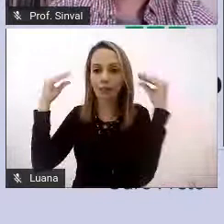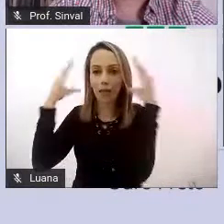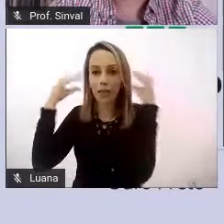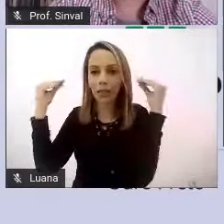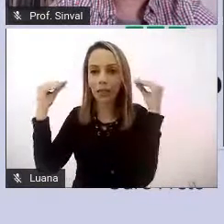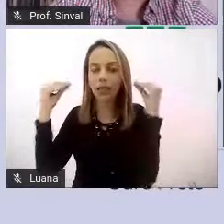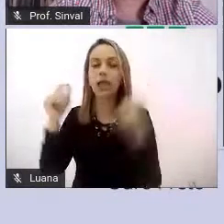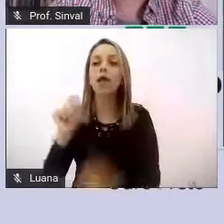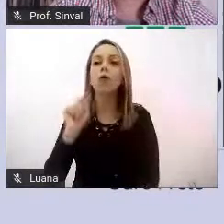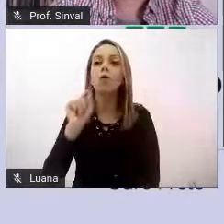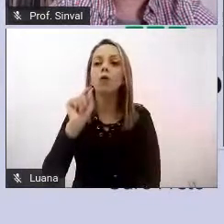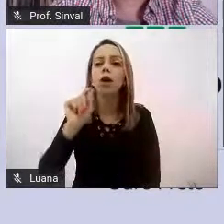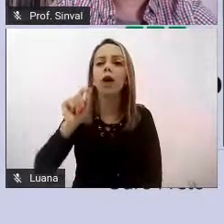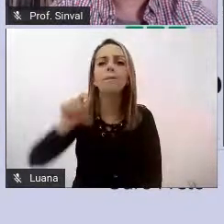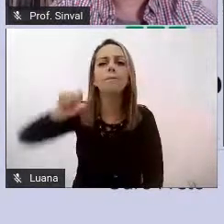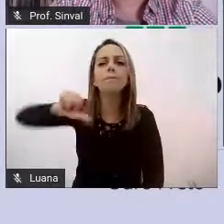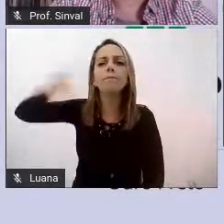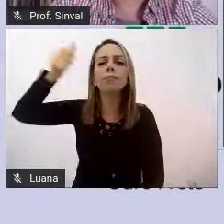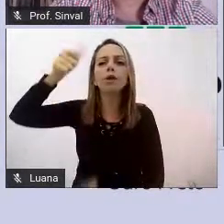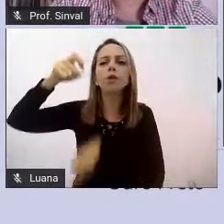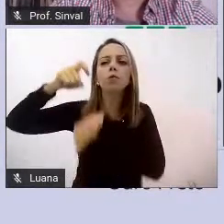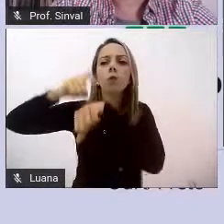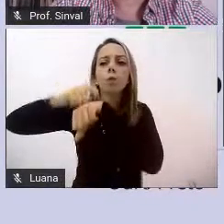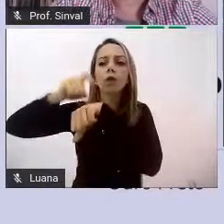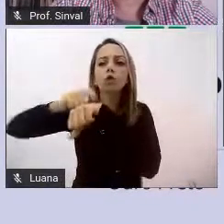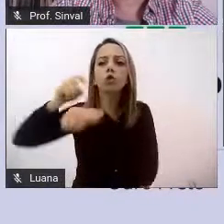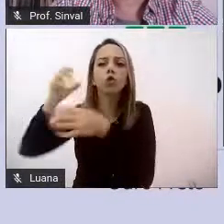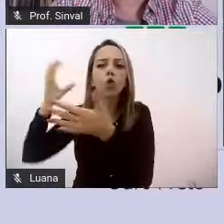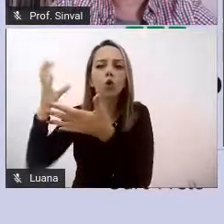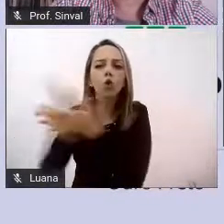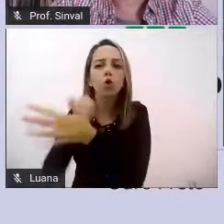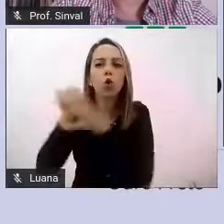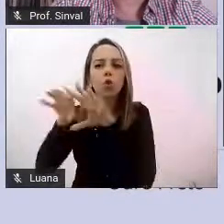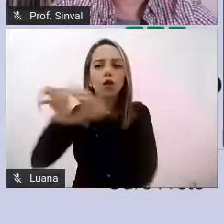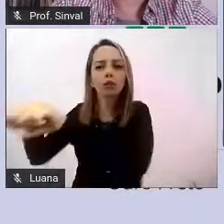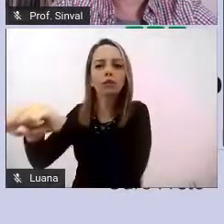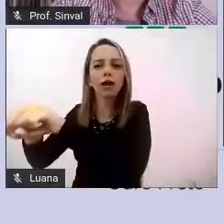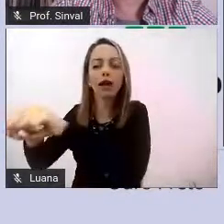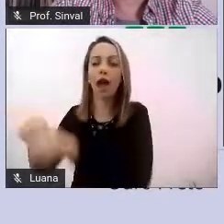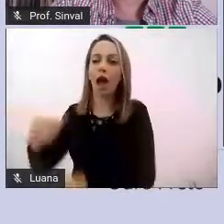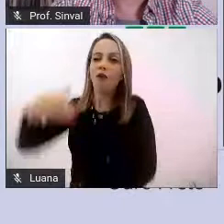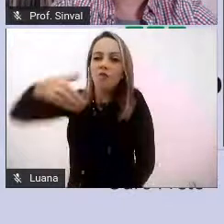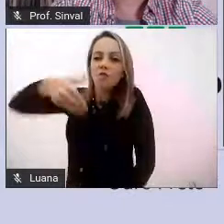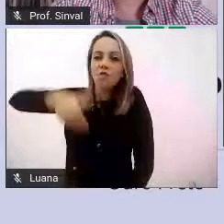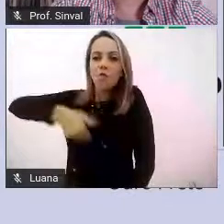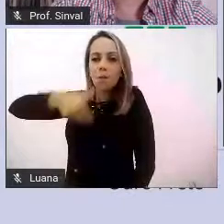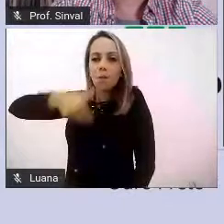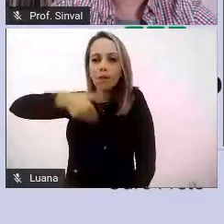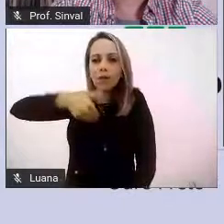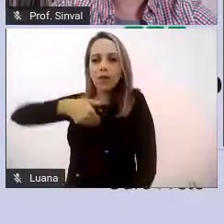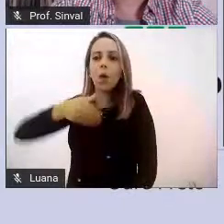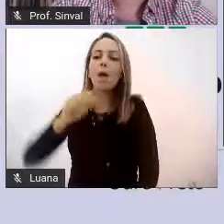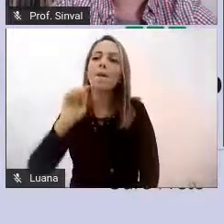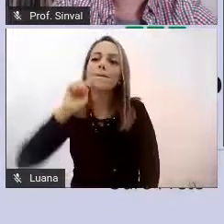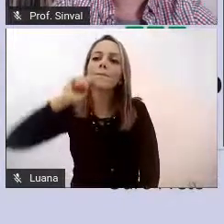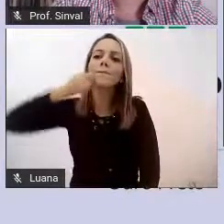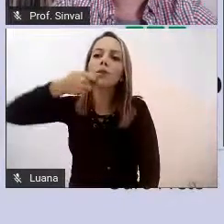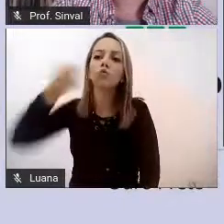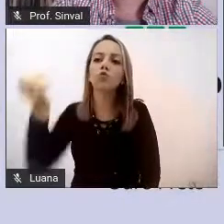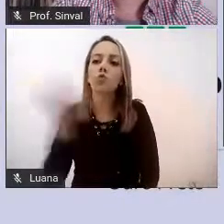primeiro momento da conquista, e eu chamei de A Fome e o Pão do Novo Mundo. Pode passar. Os anos de fundação